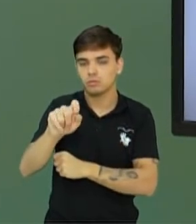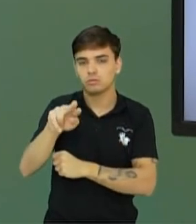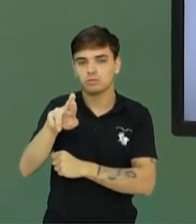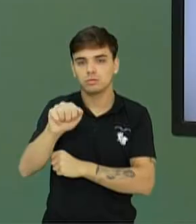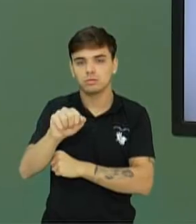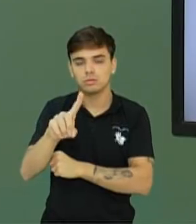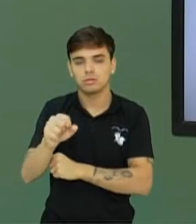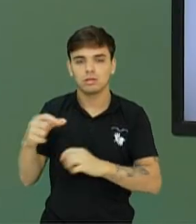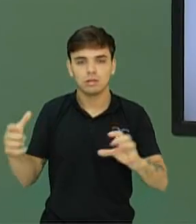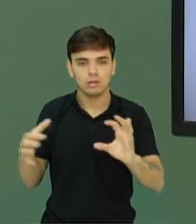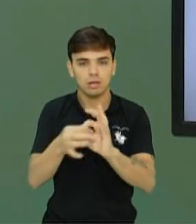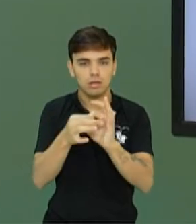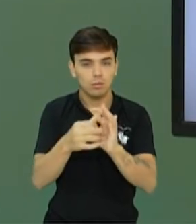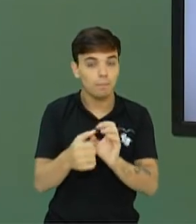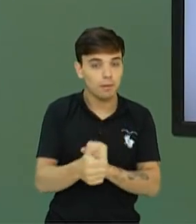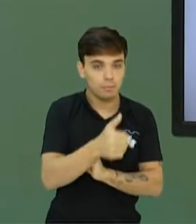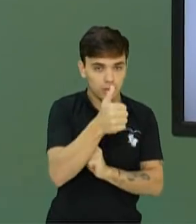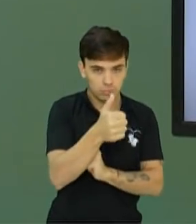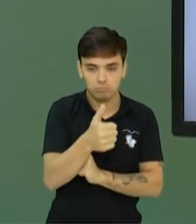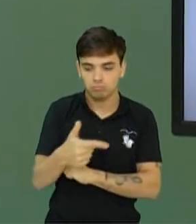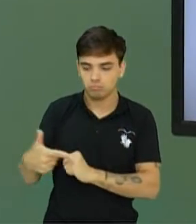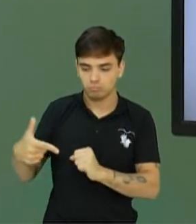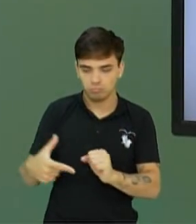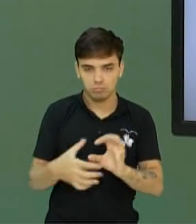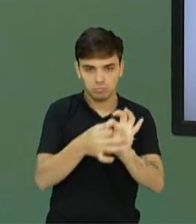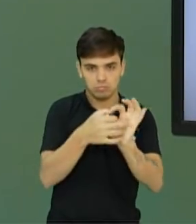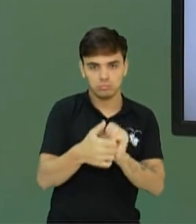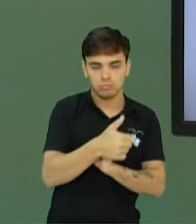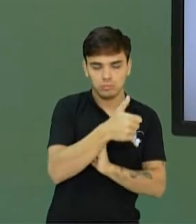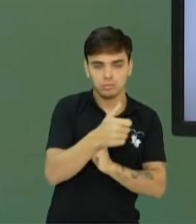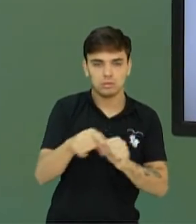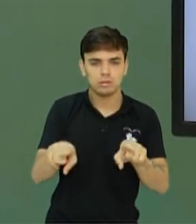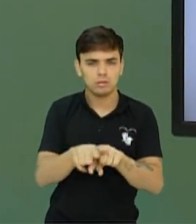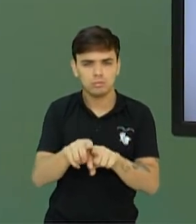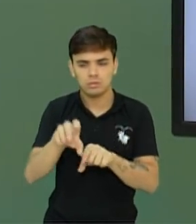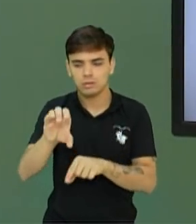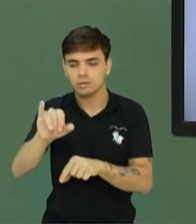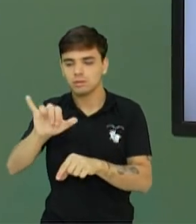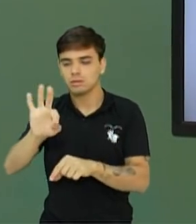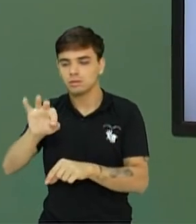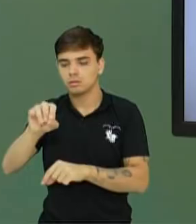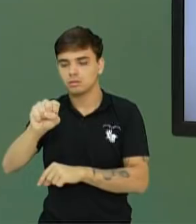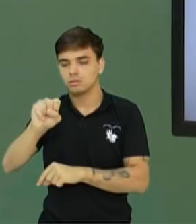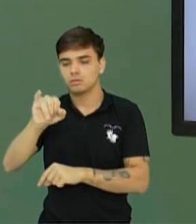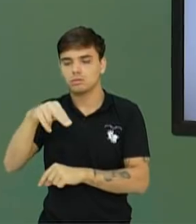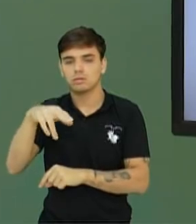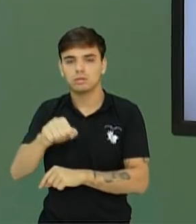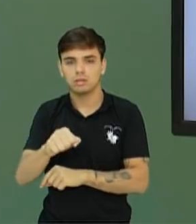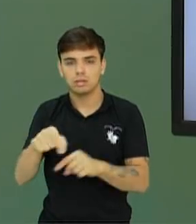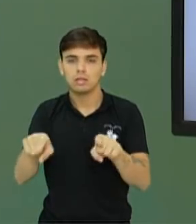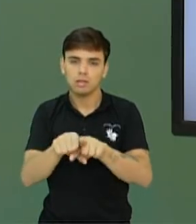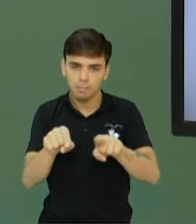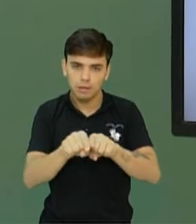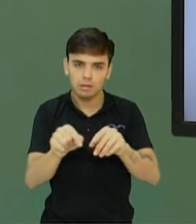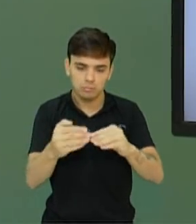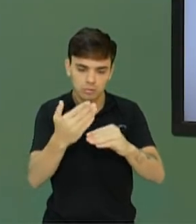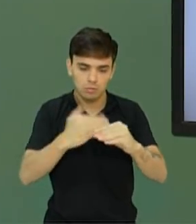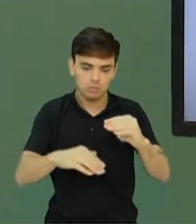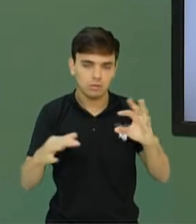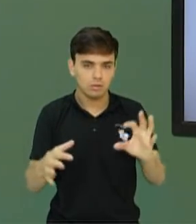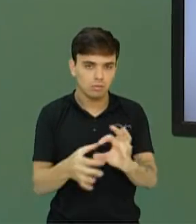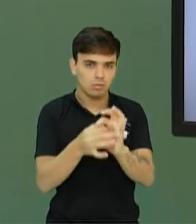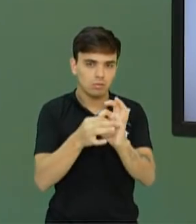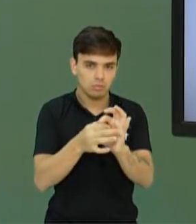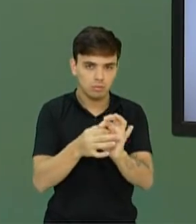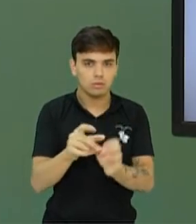se ligar com a da primeira. Então, se aqui eu tenho citosina, é lógico que aqui na outra fita, se ligando com ela, eu vou